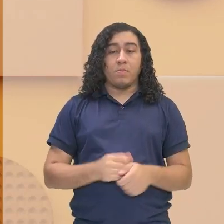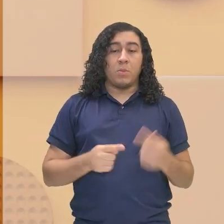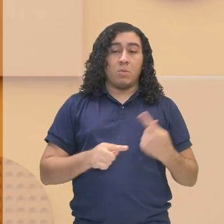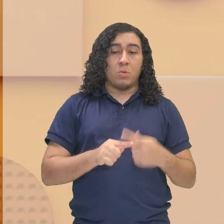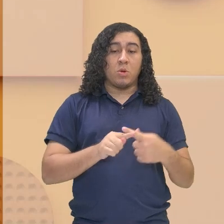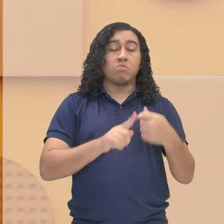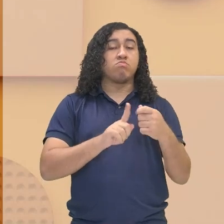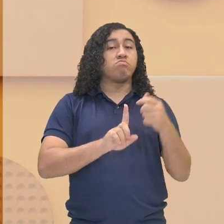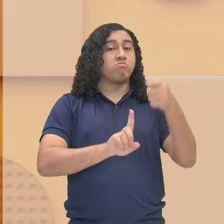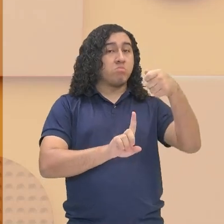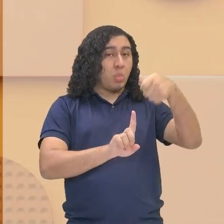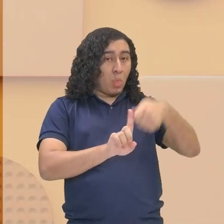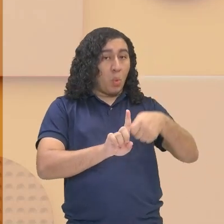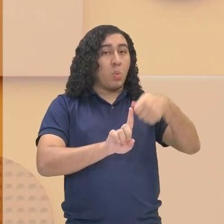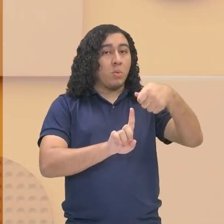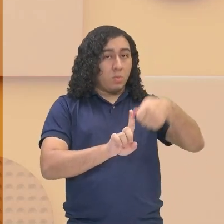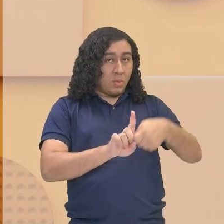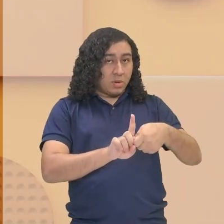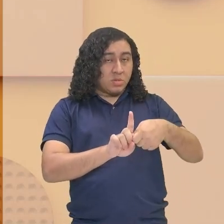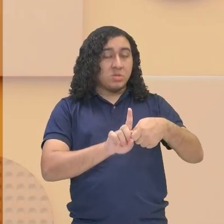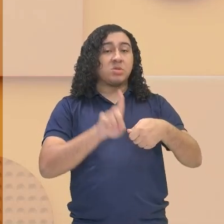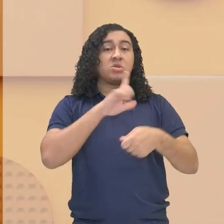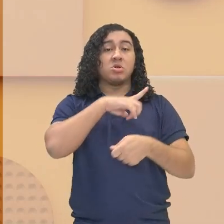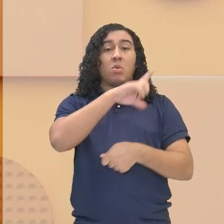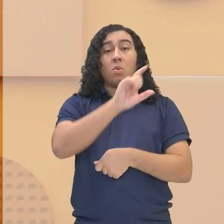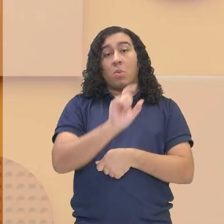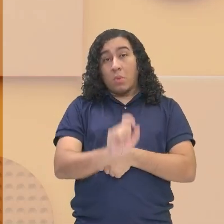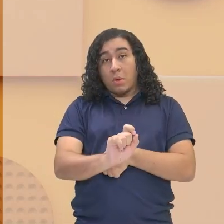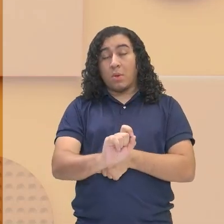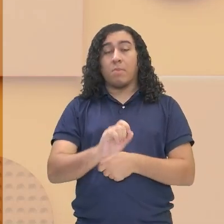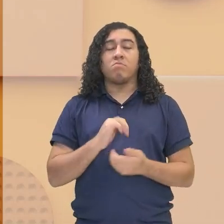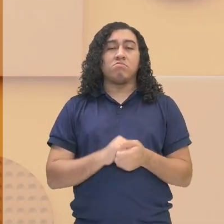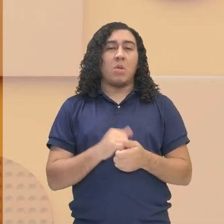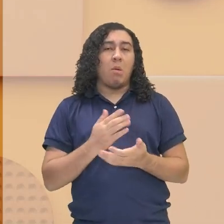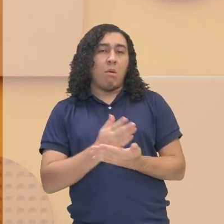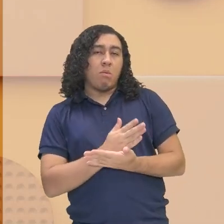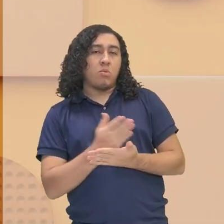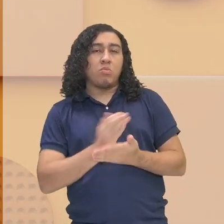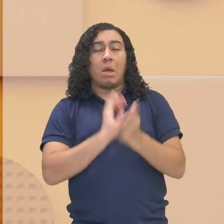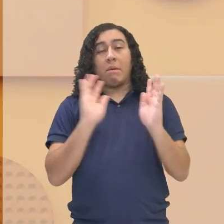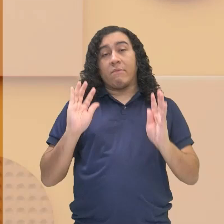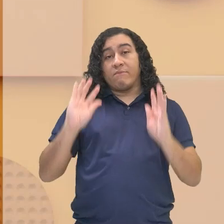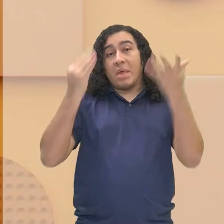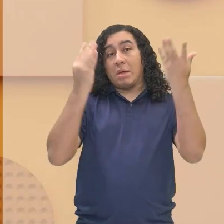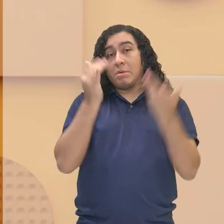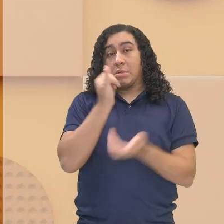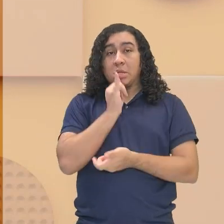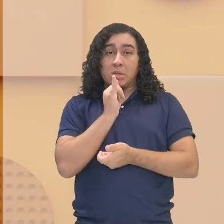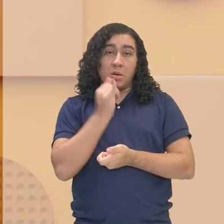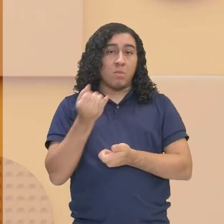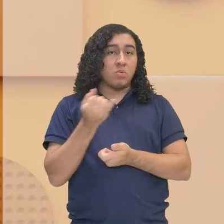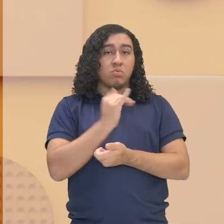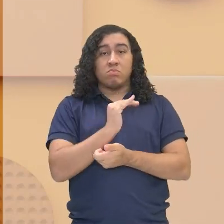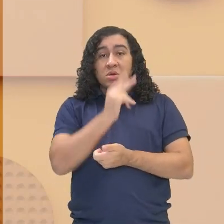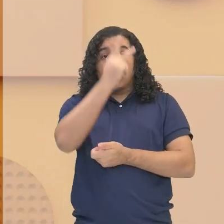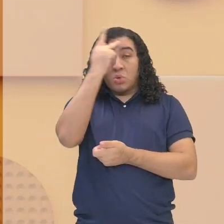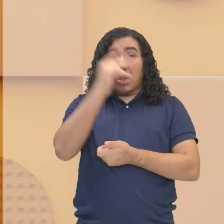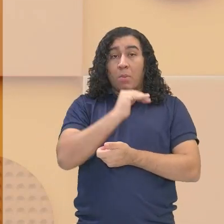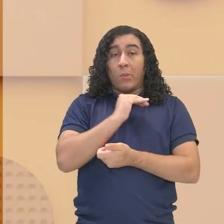mês era celebrado algo, seja os mortos,